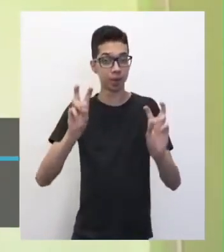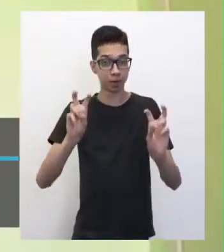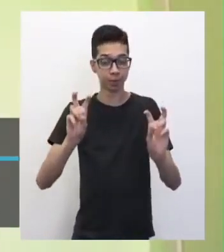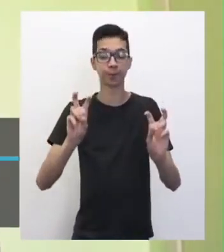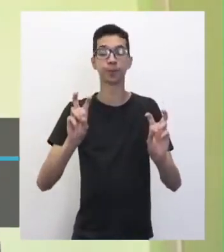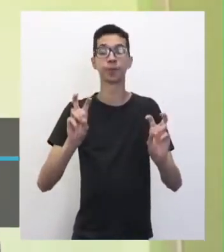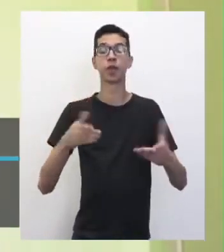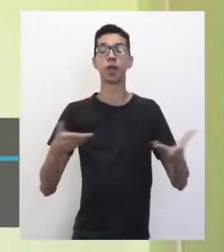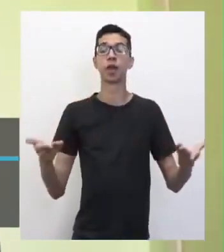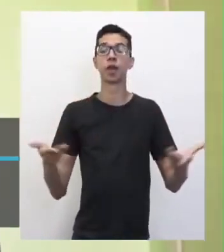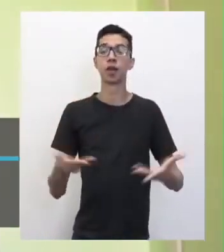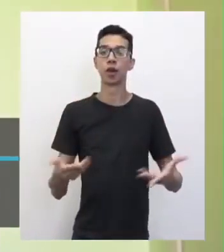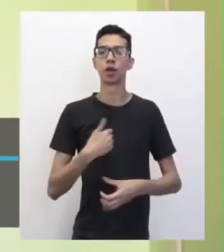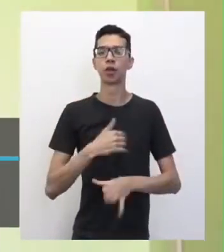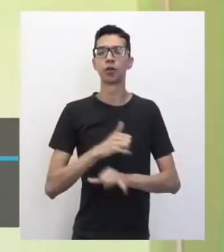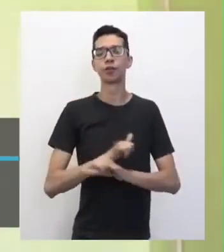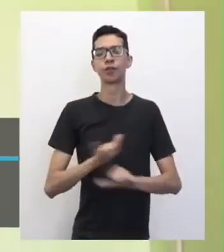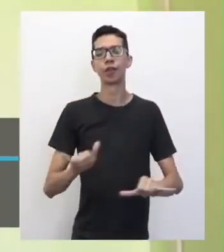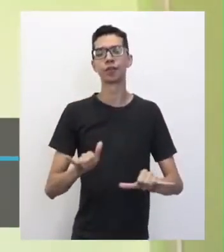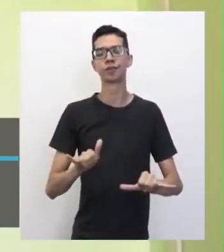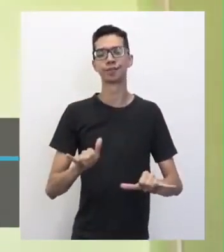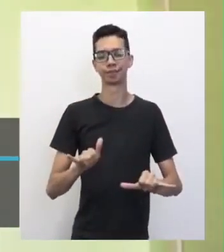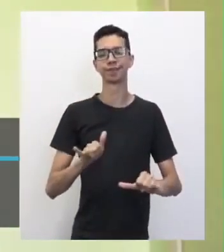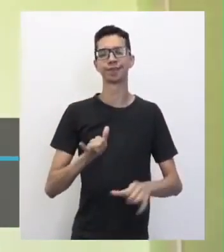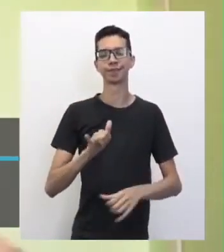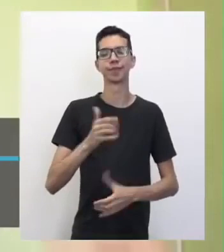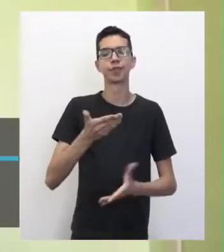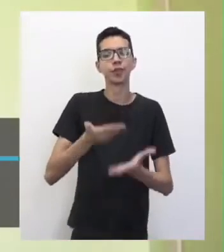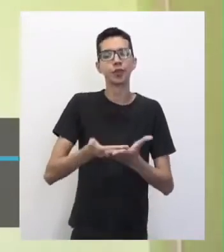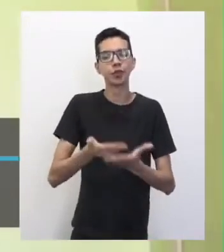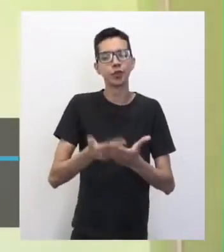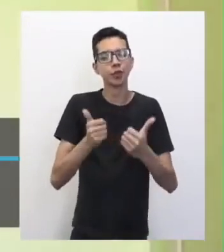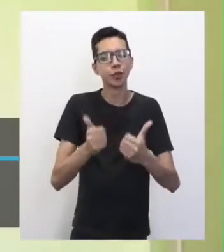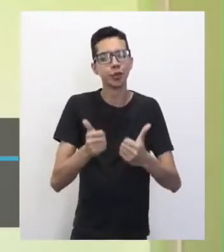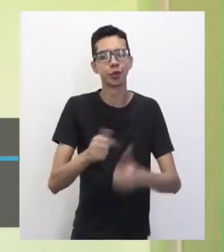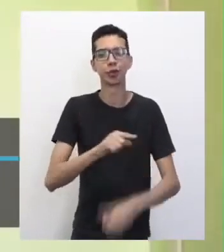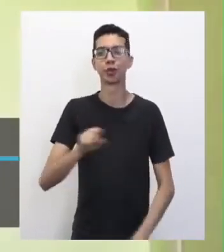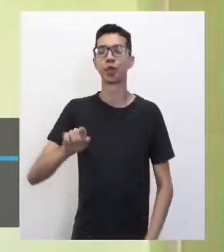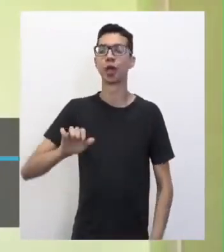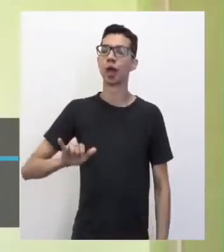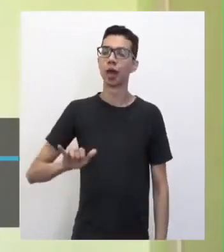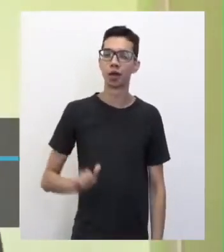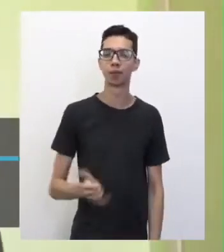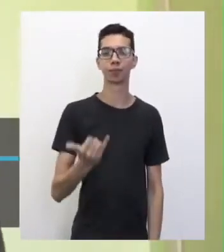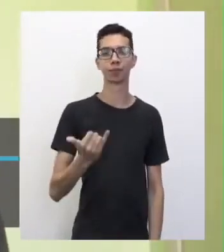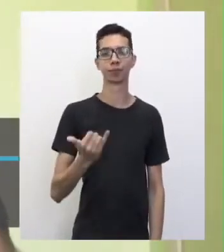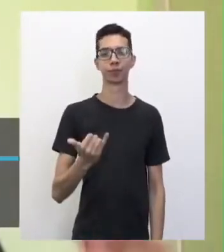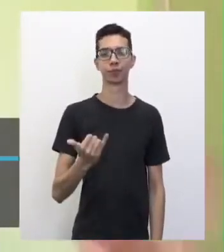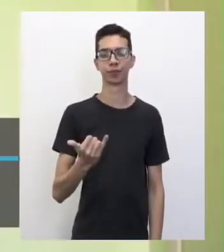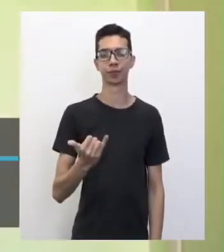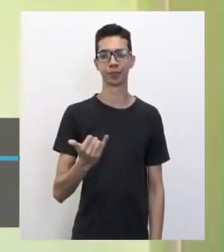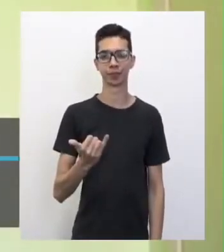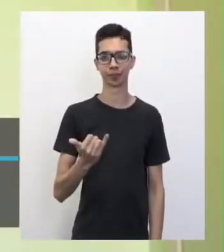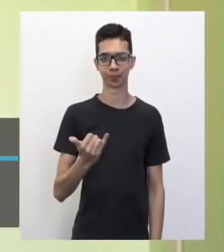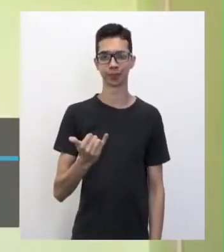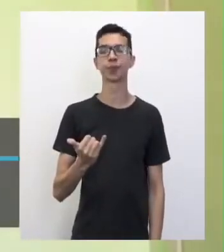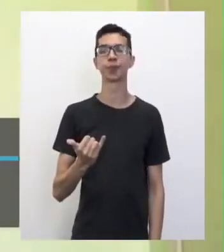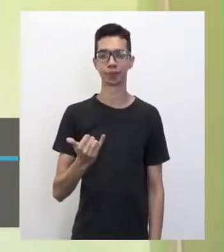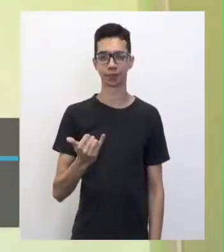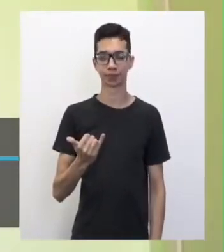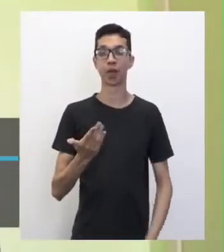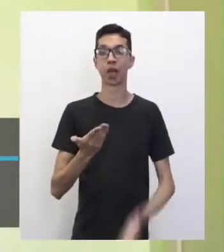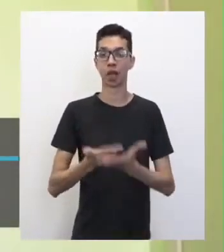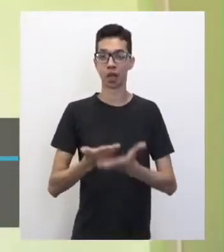a vocês bons estudos, que aproveitem, né, o que adquiriram ao longo